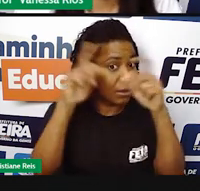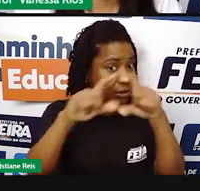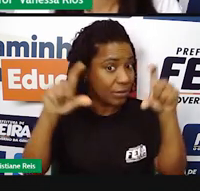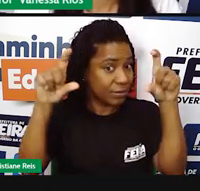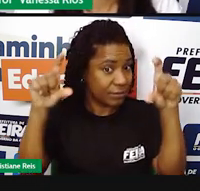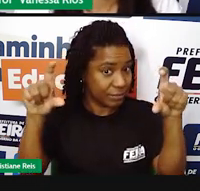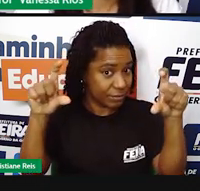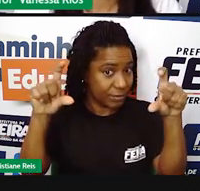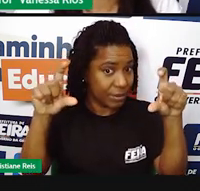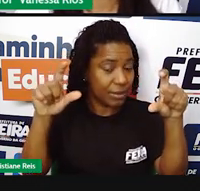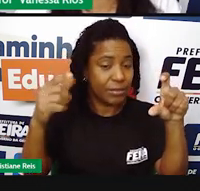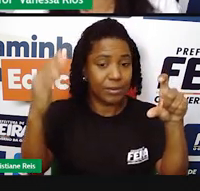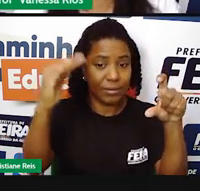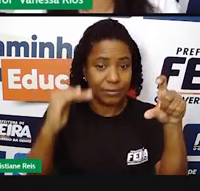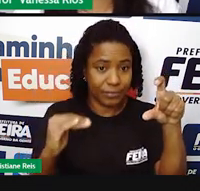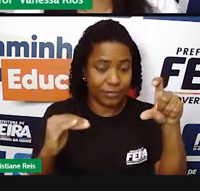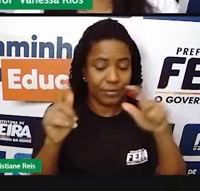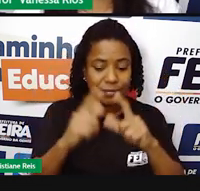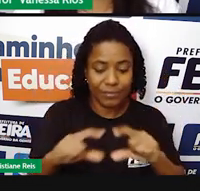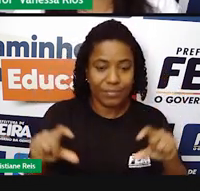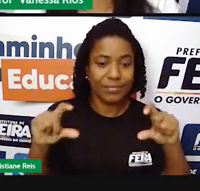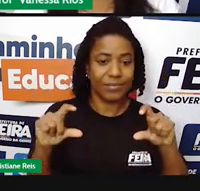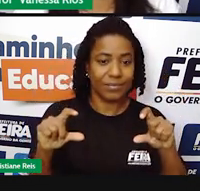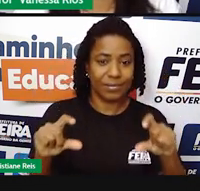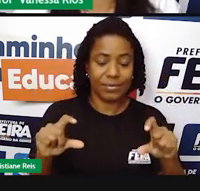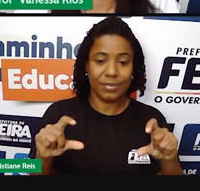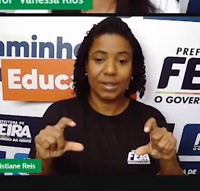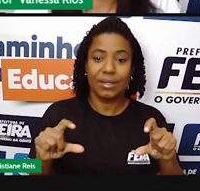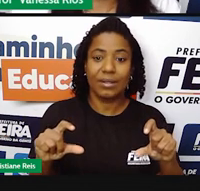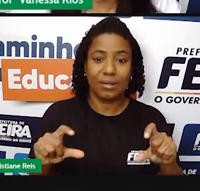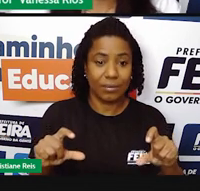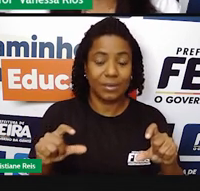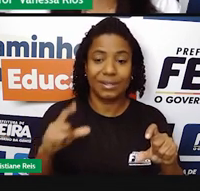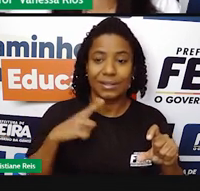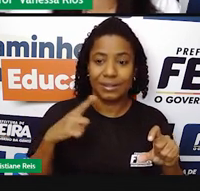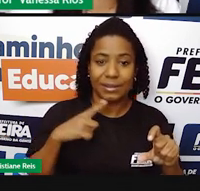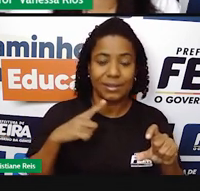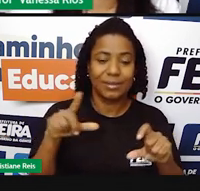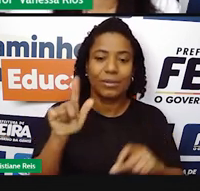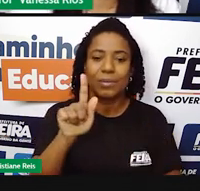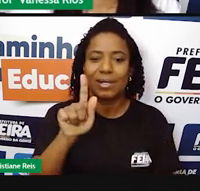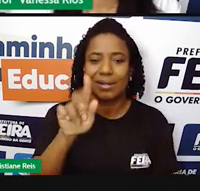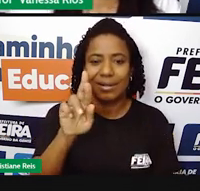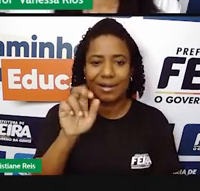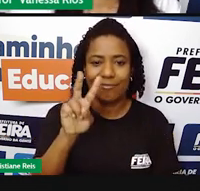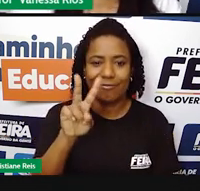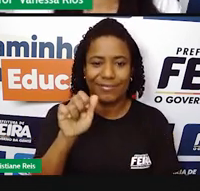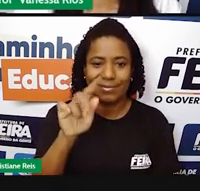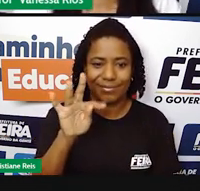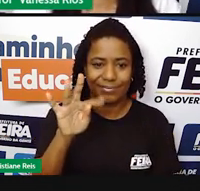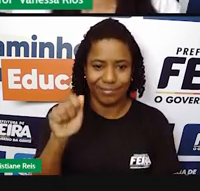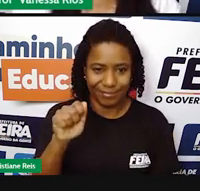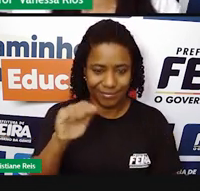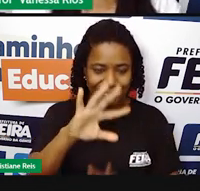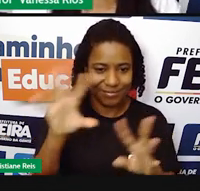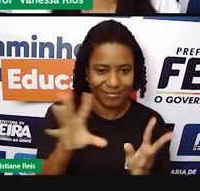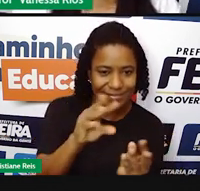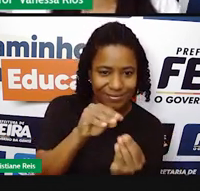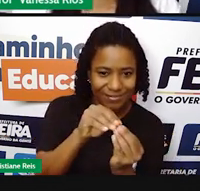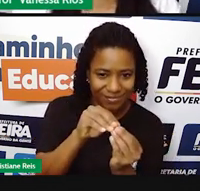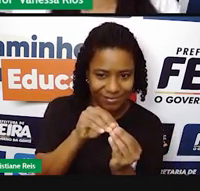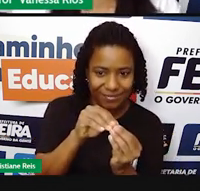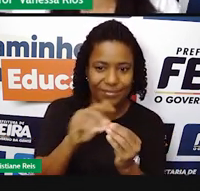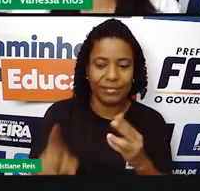manchete, e o título secundário pode ser chamado também de gravata. Aí tem também o